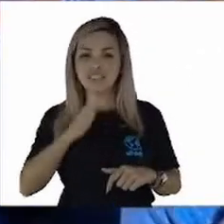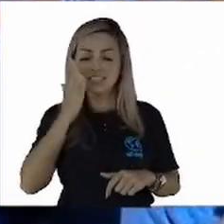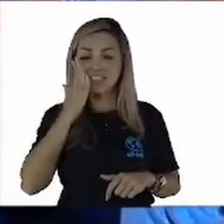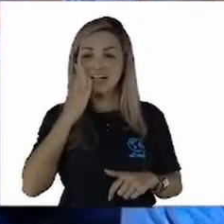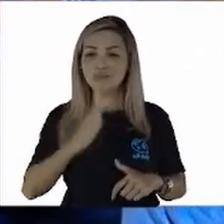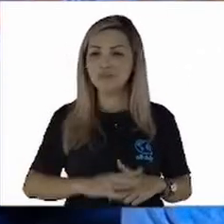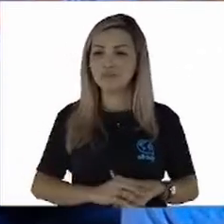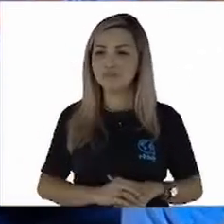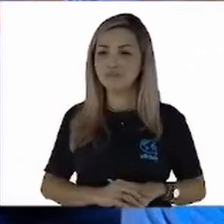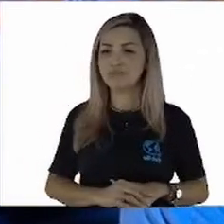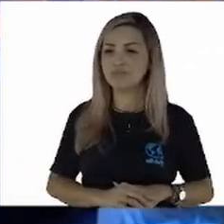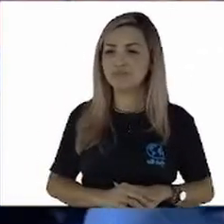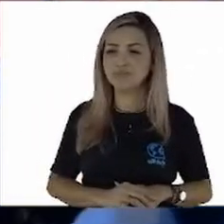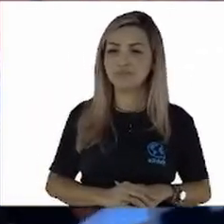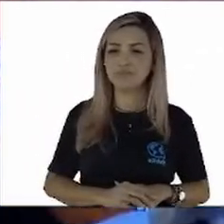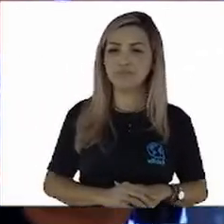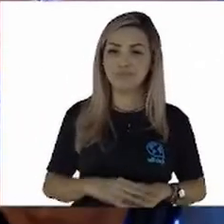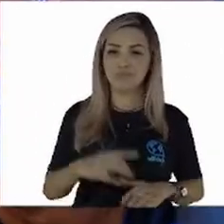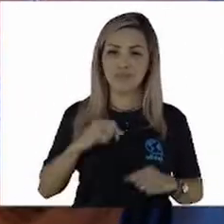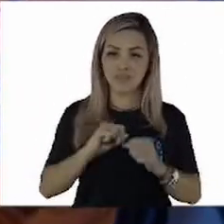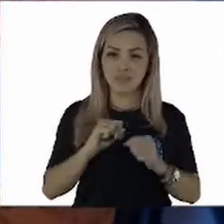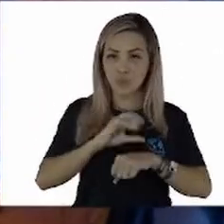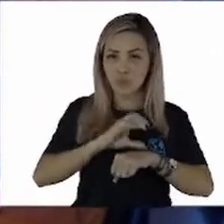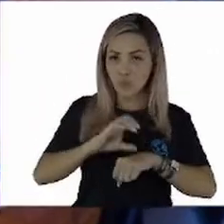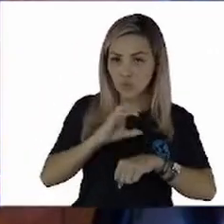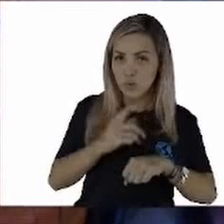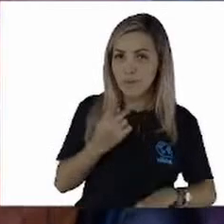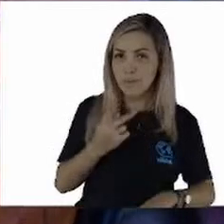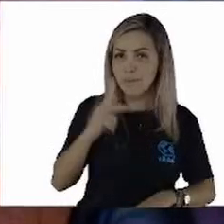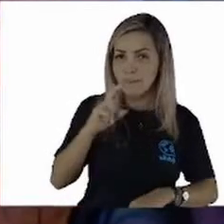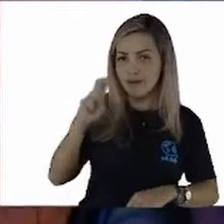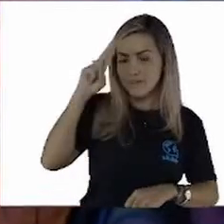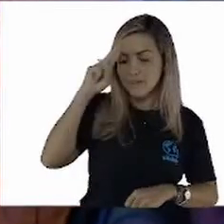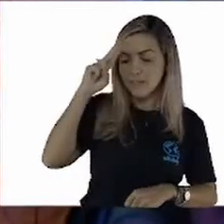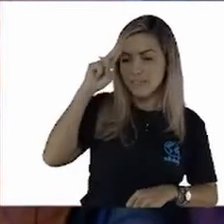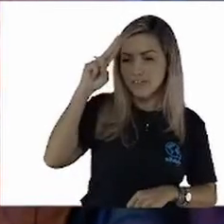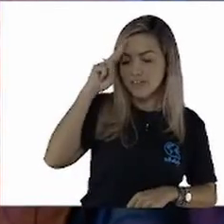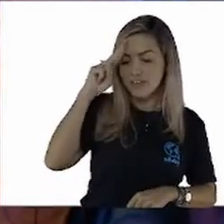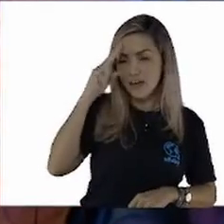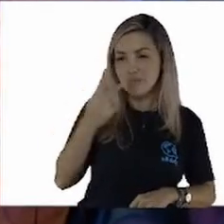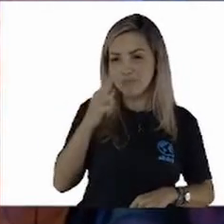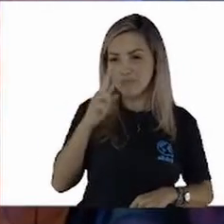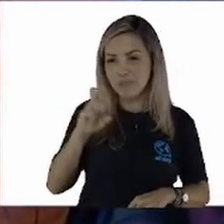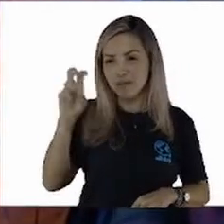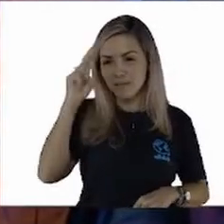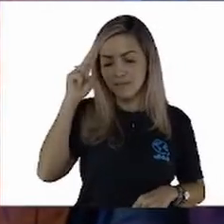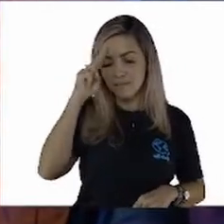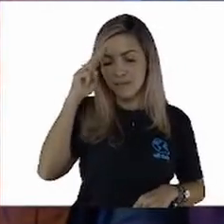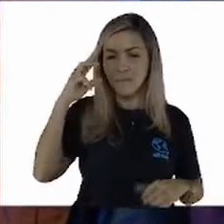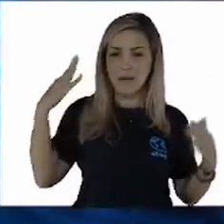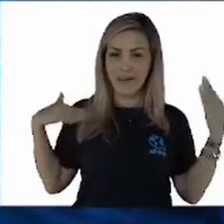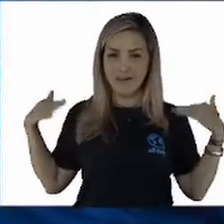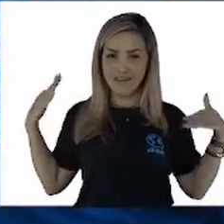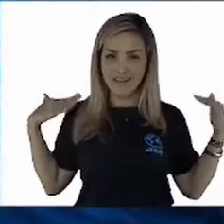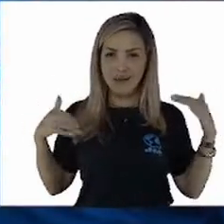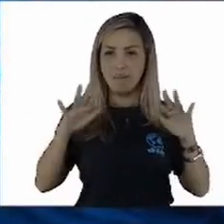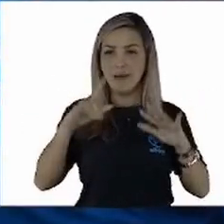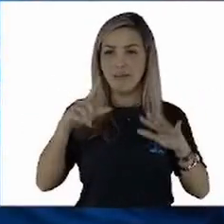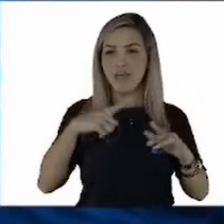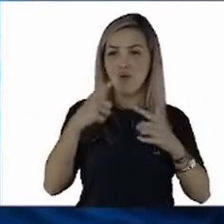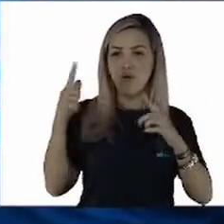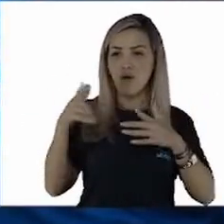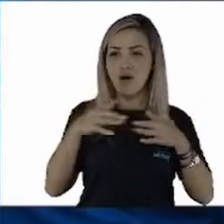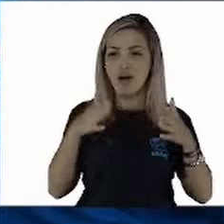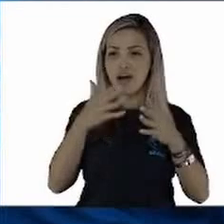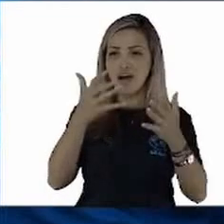sabe? Tô fazendo curso de pré-militar agora, né? Curso de? Pré-militar, tipo tá. Marinha. Tá. Mas eu tenho outros rumos